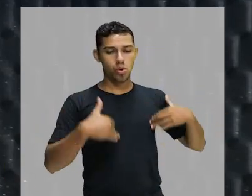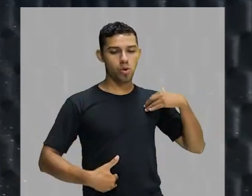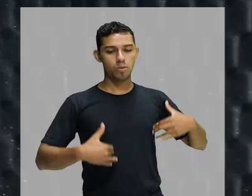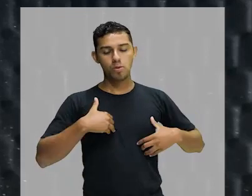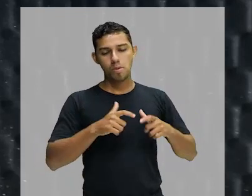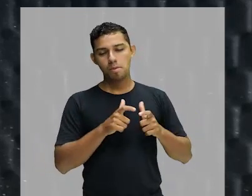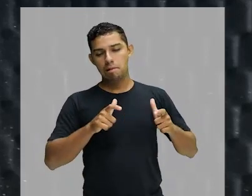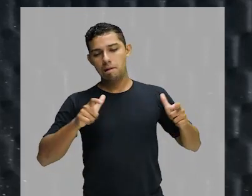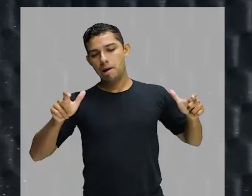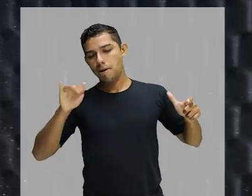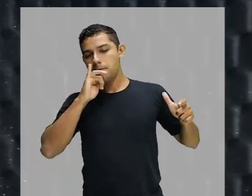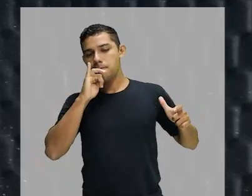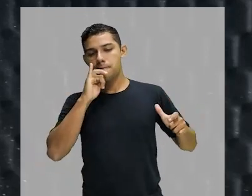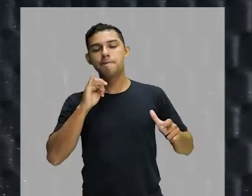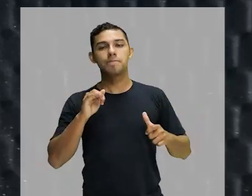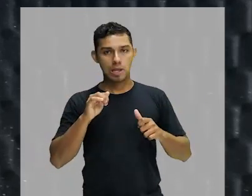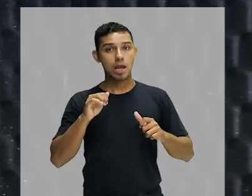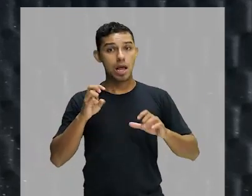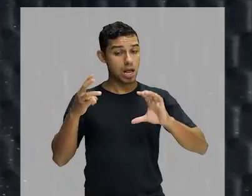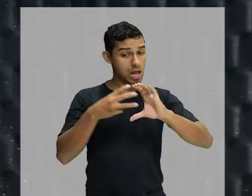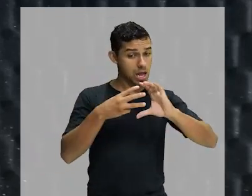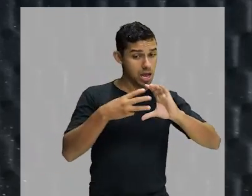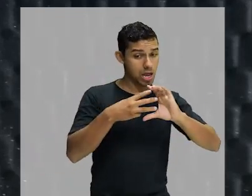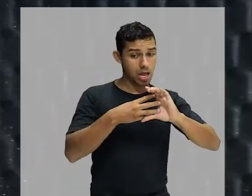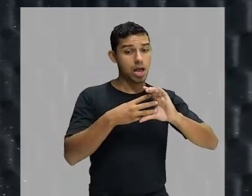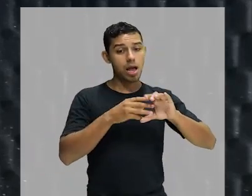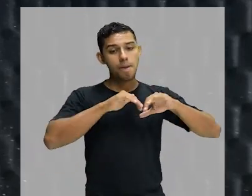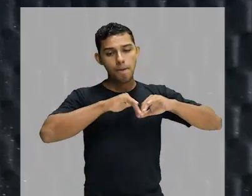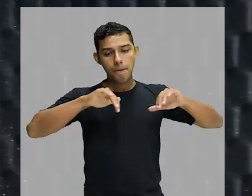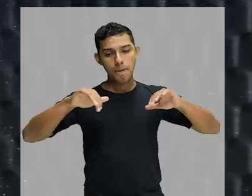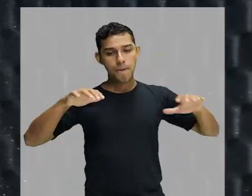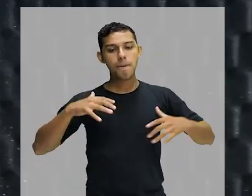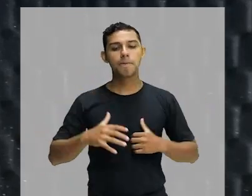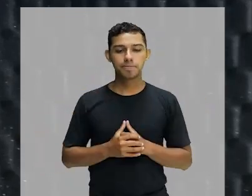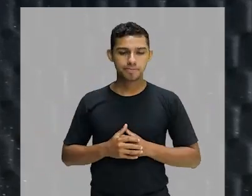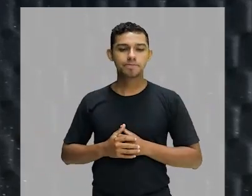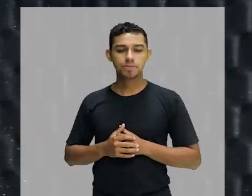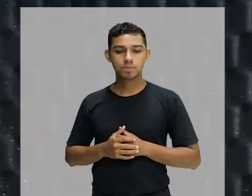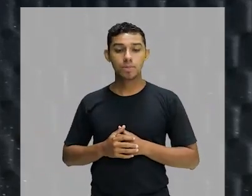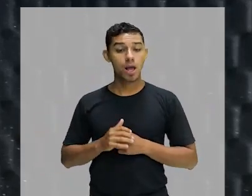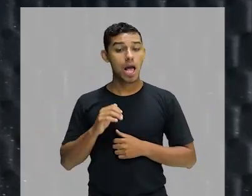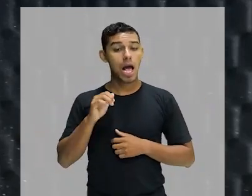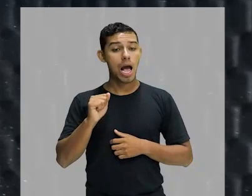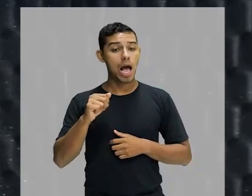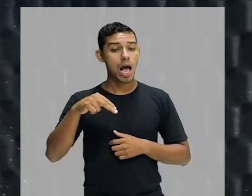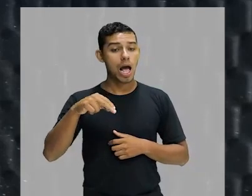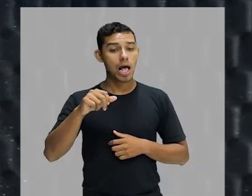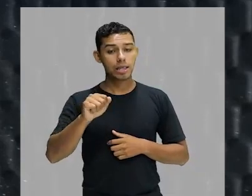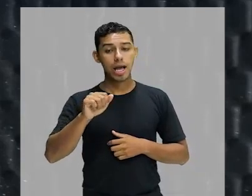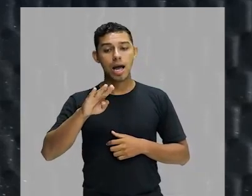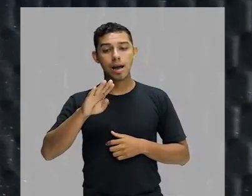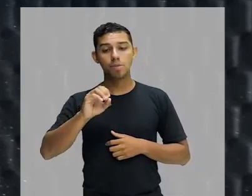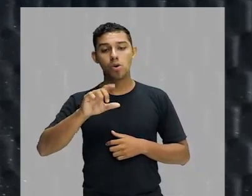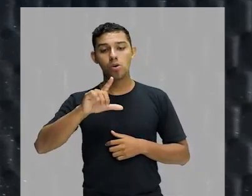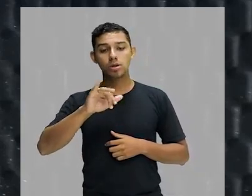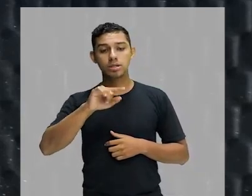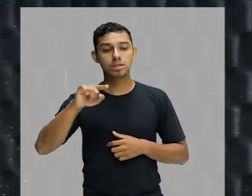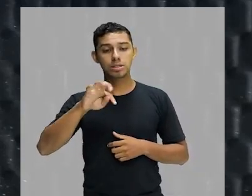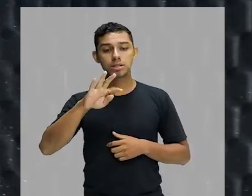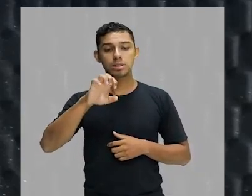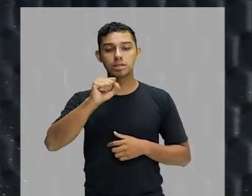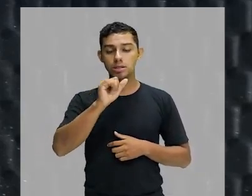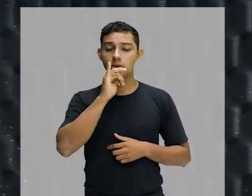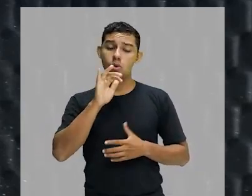das células e sua posterior divisão. Os anabolizantes são usados no tratamento de algumas